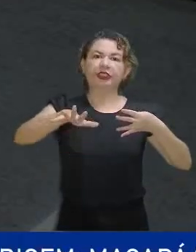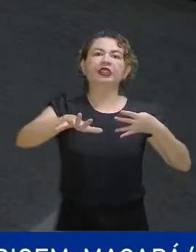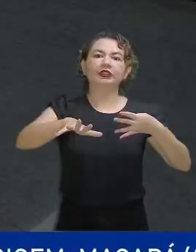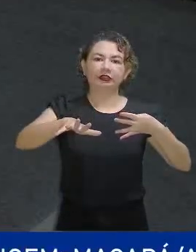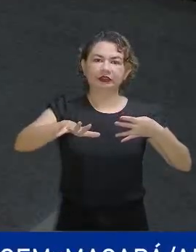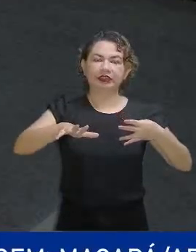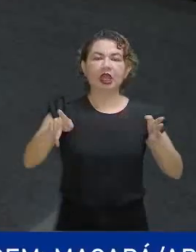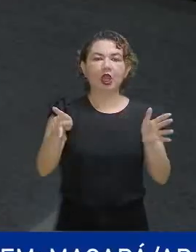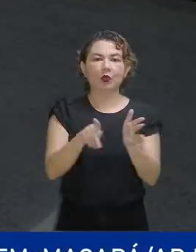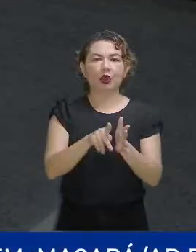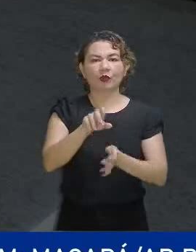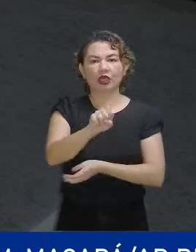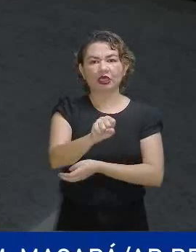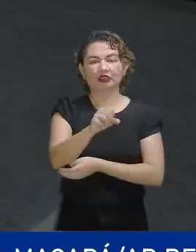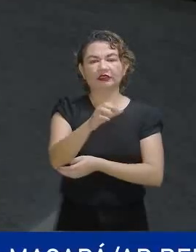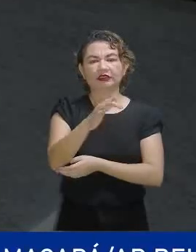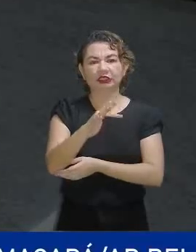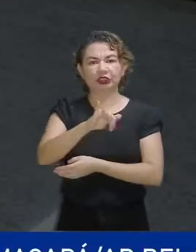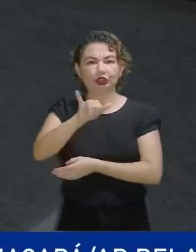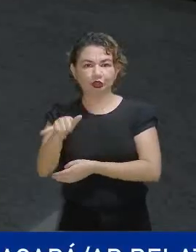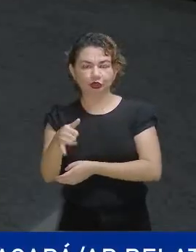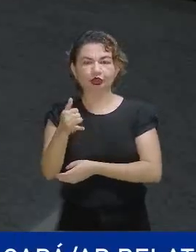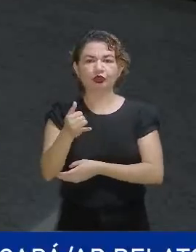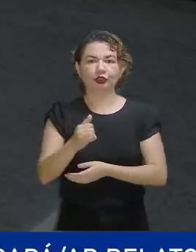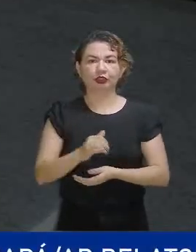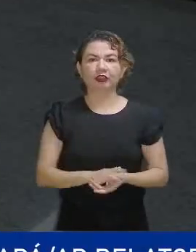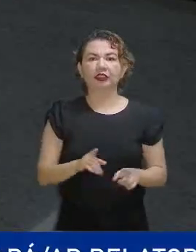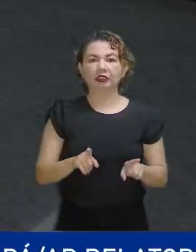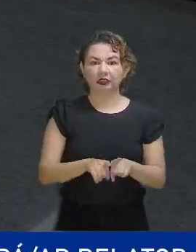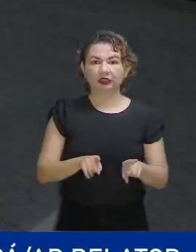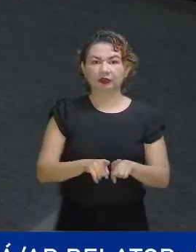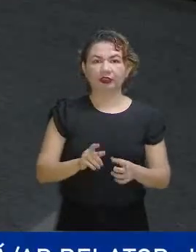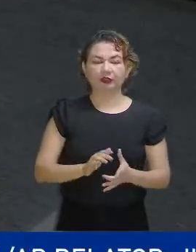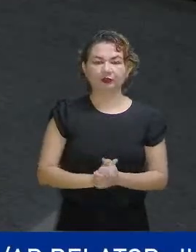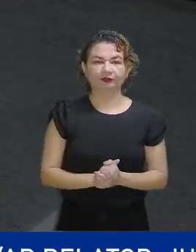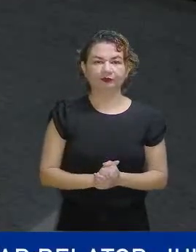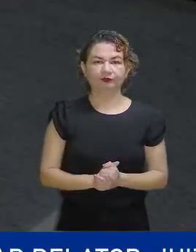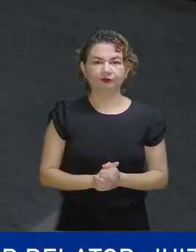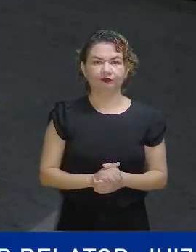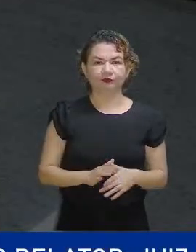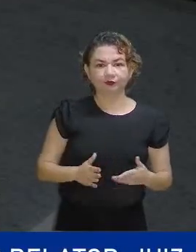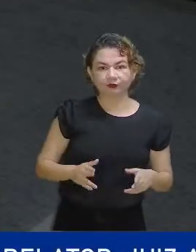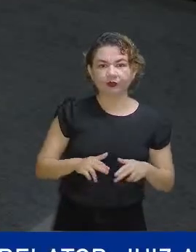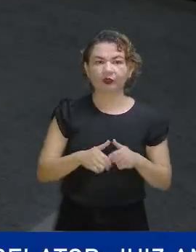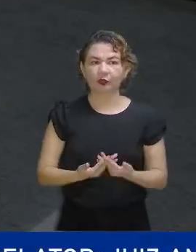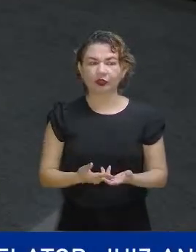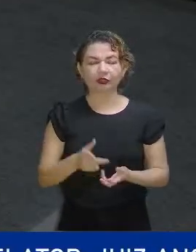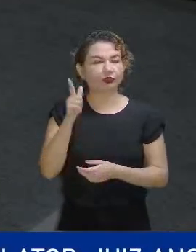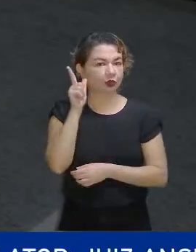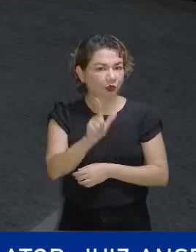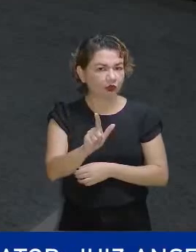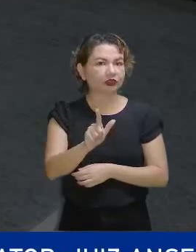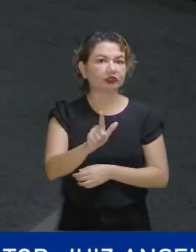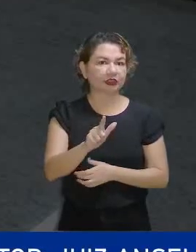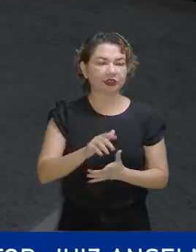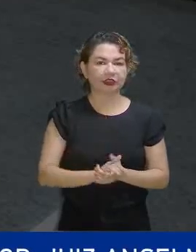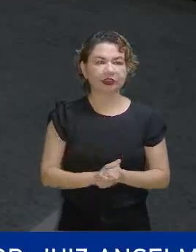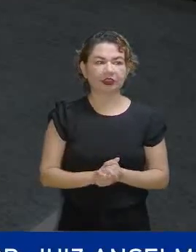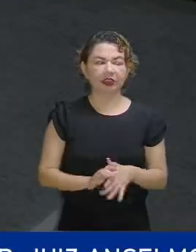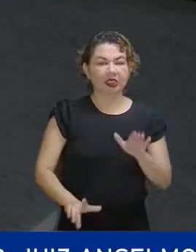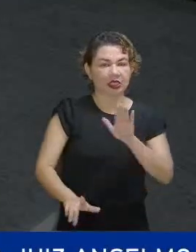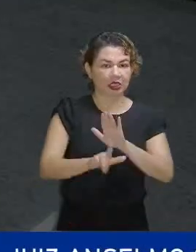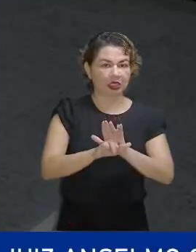do Superior Tribunal de Justiça, inclusive em julgamento recente, no sentido de que a